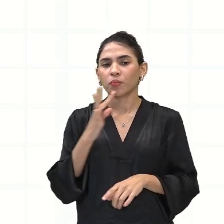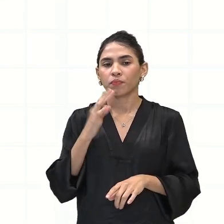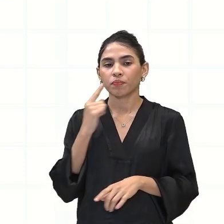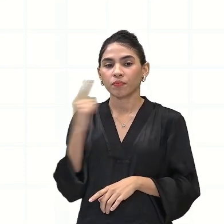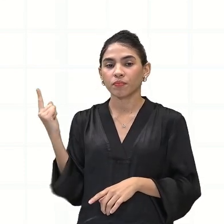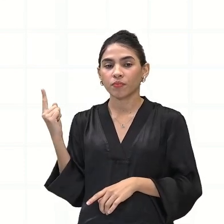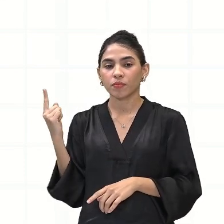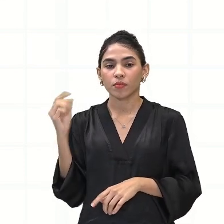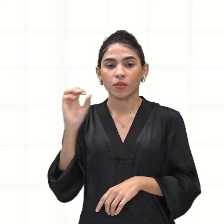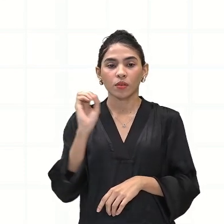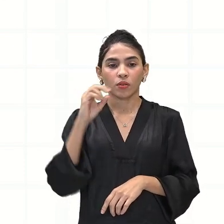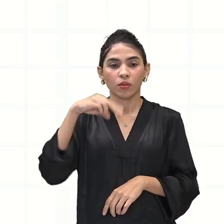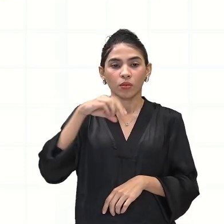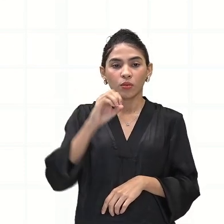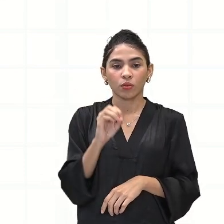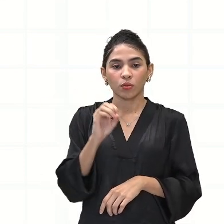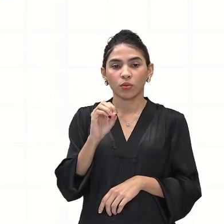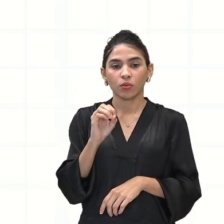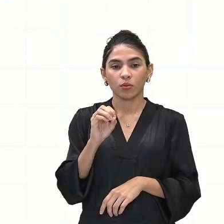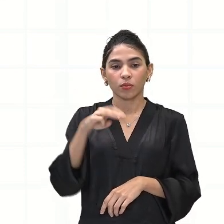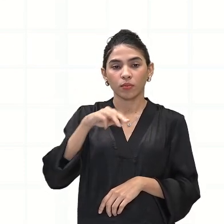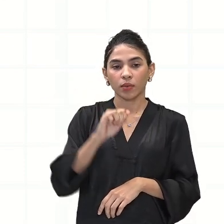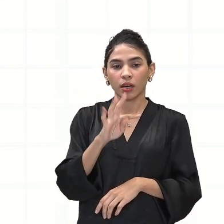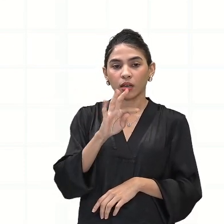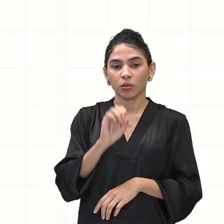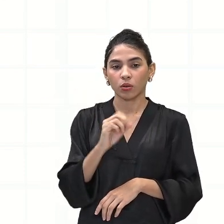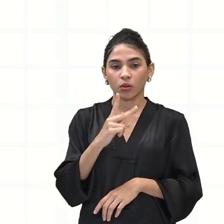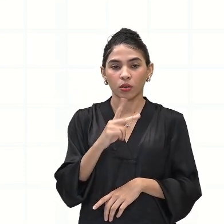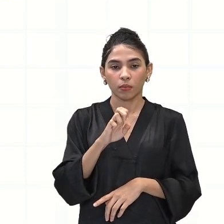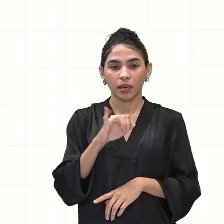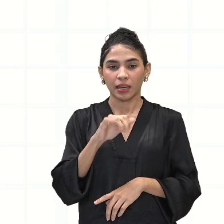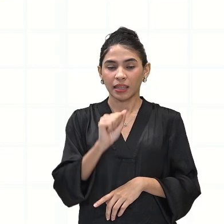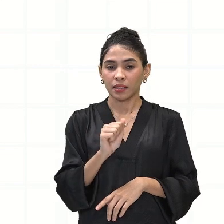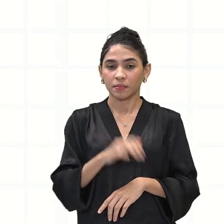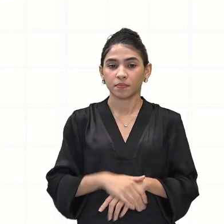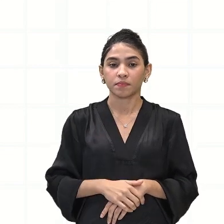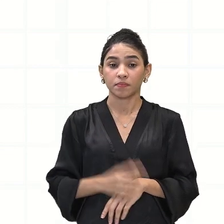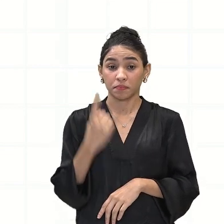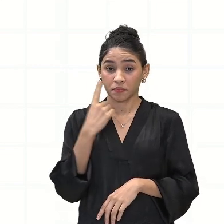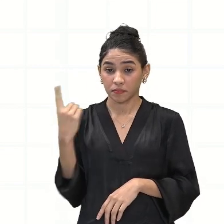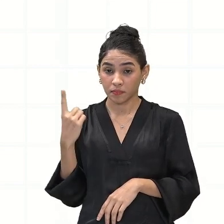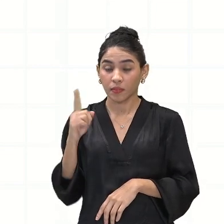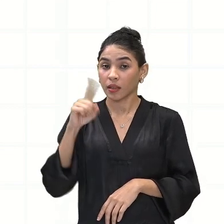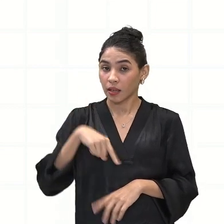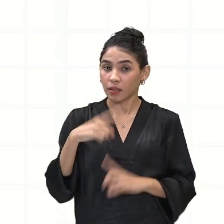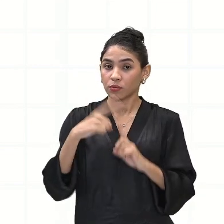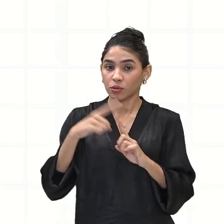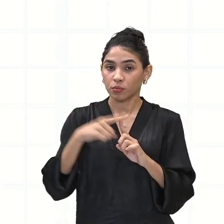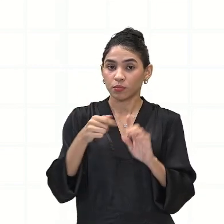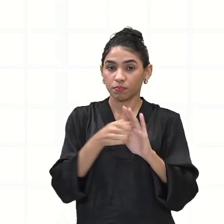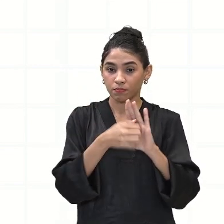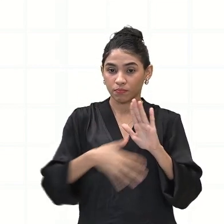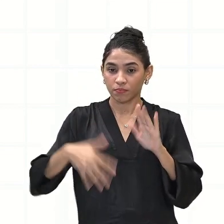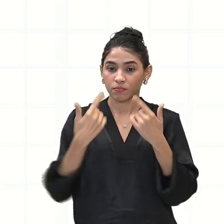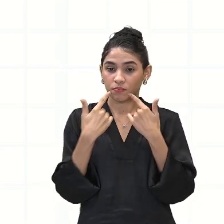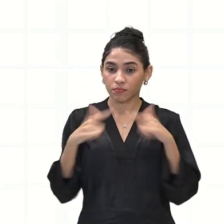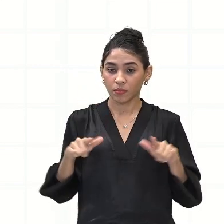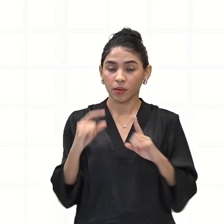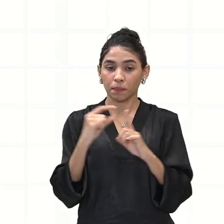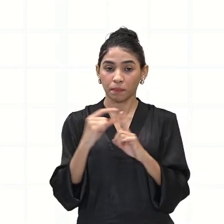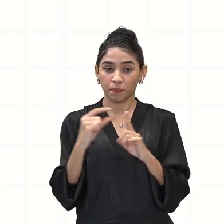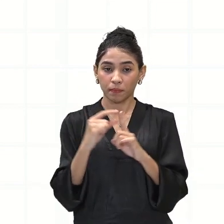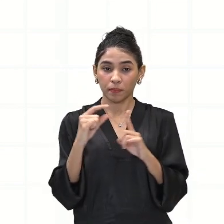a onomatopeia. Tem esse nome grandão aí, mas é bastante simples. A onomatopeia é uma figura de linguagem na qual uma